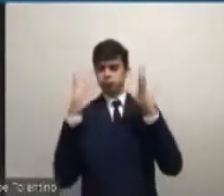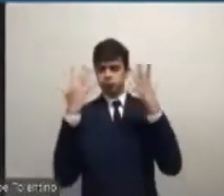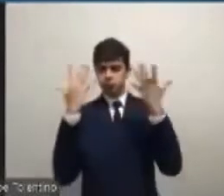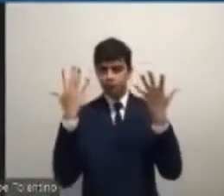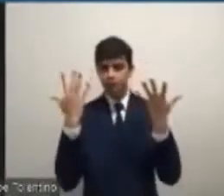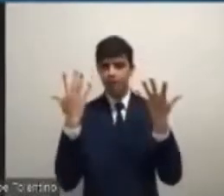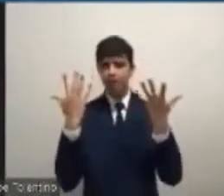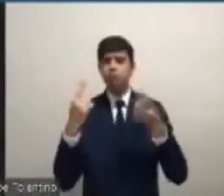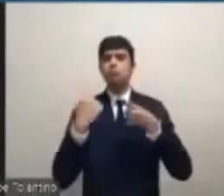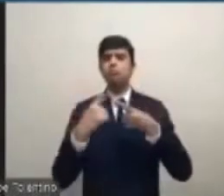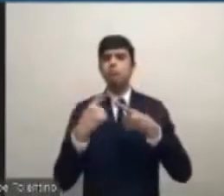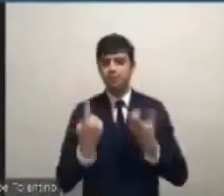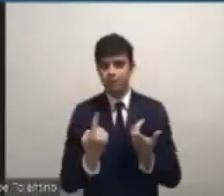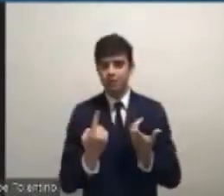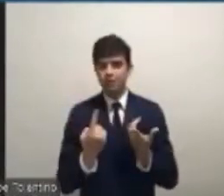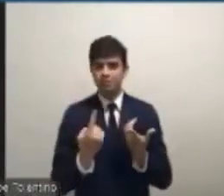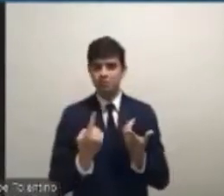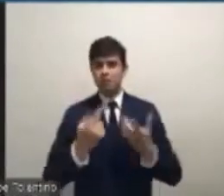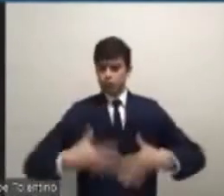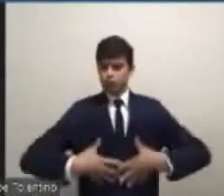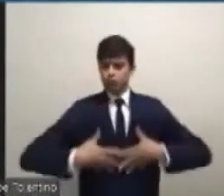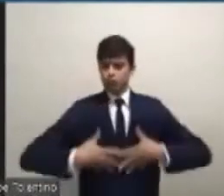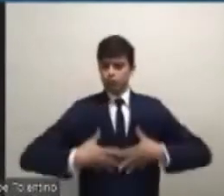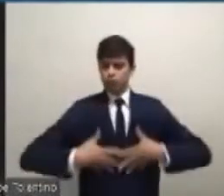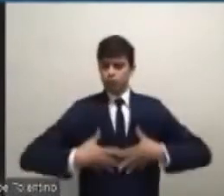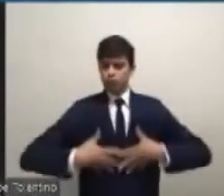sua disposição em congregar